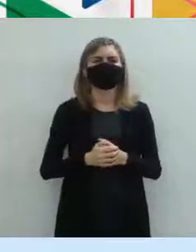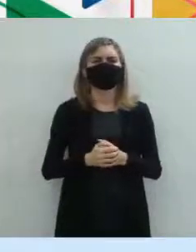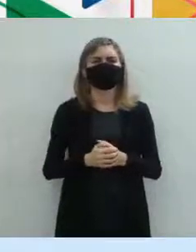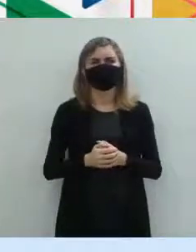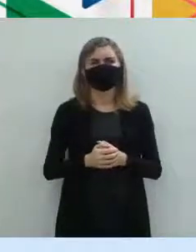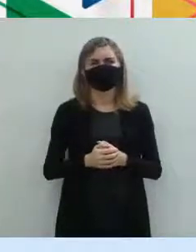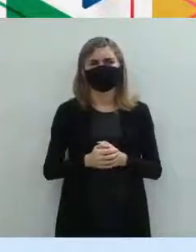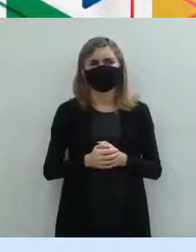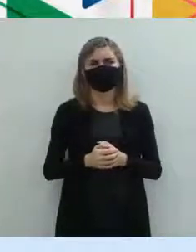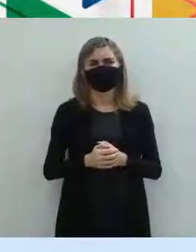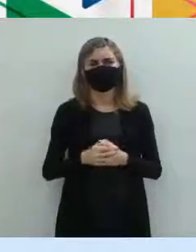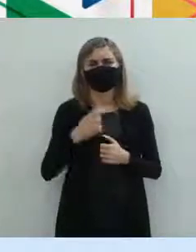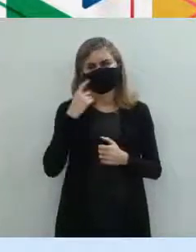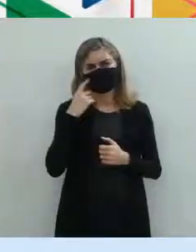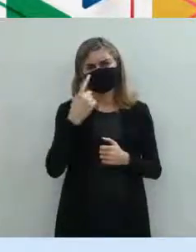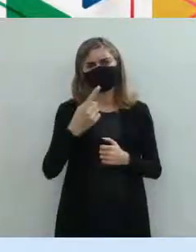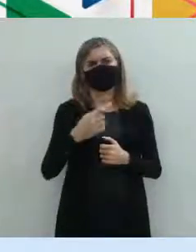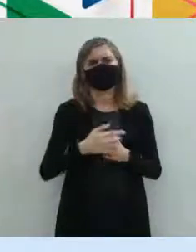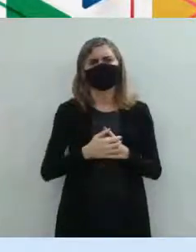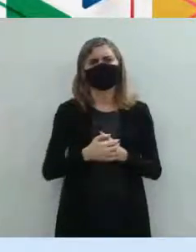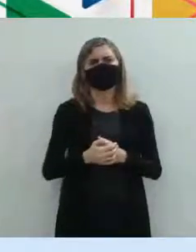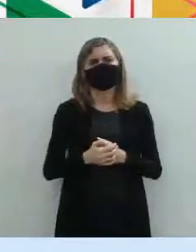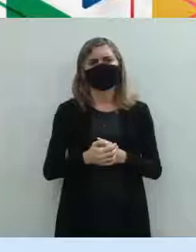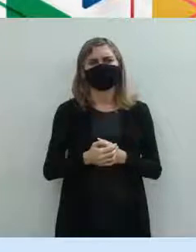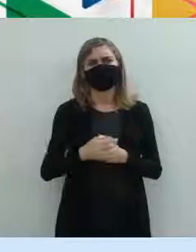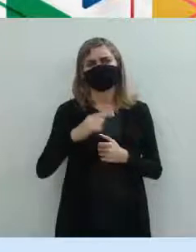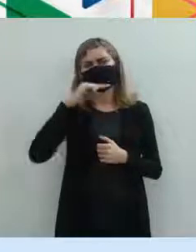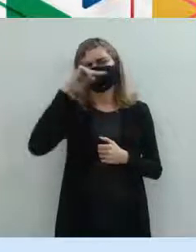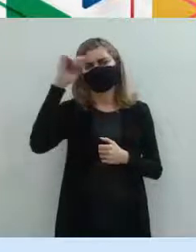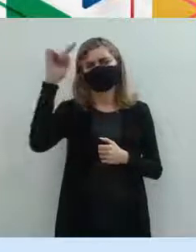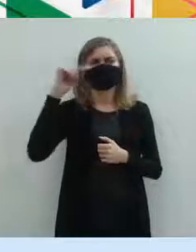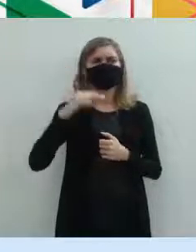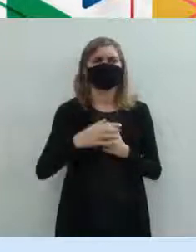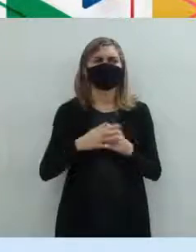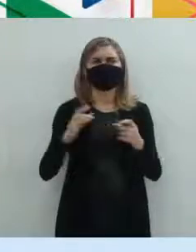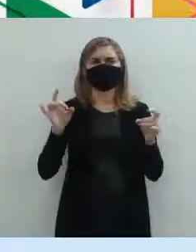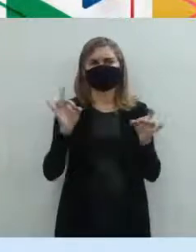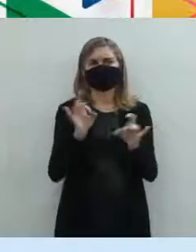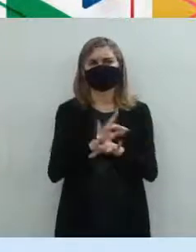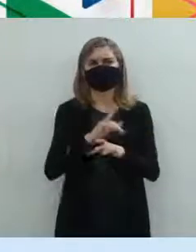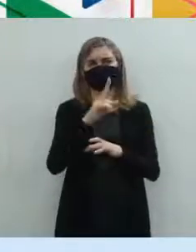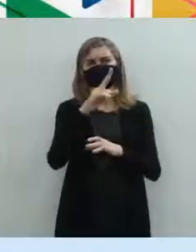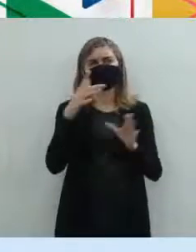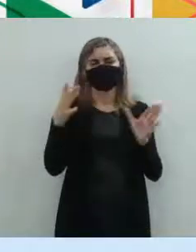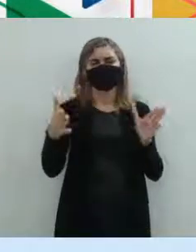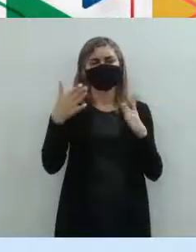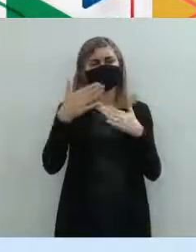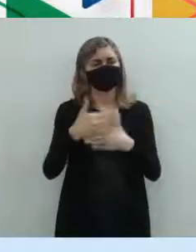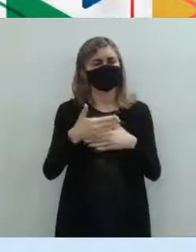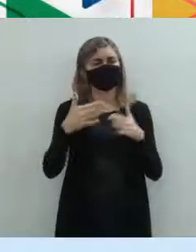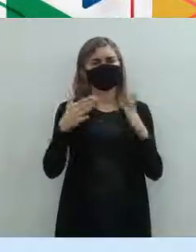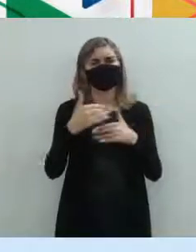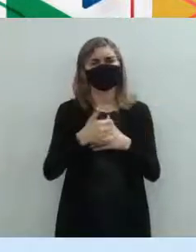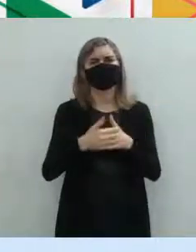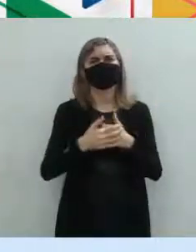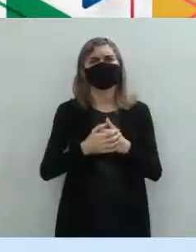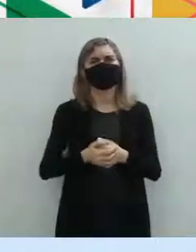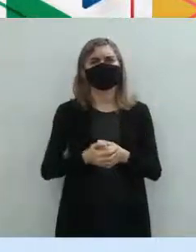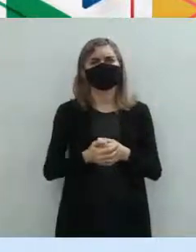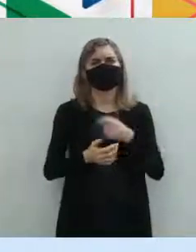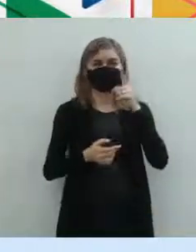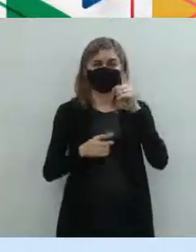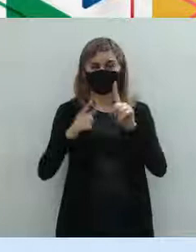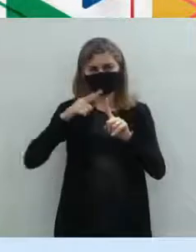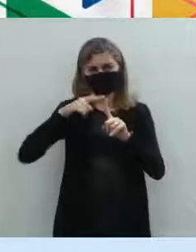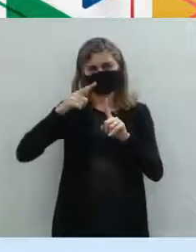linha inclinada do lado direito, e assim completando a caixinha, completando o cubo. Esse tipo